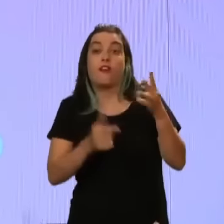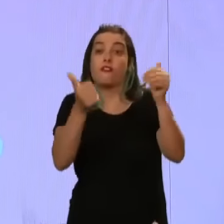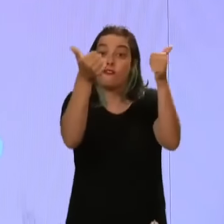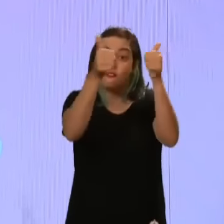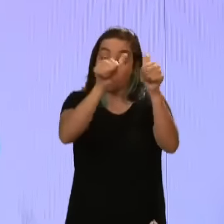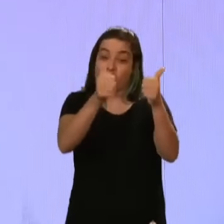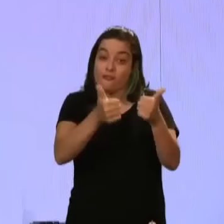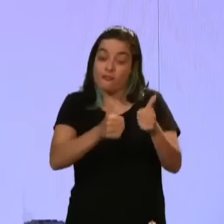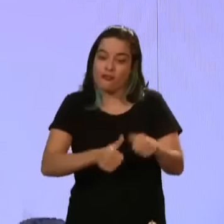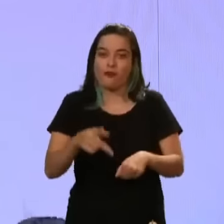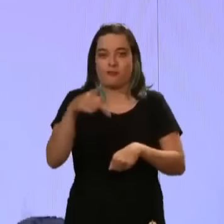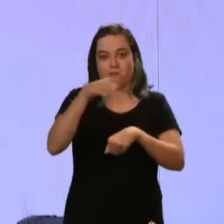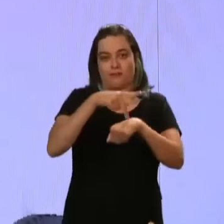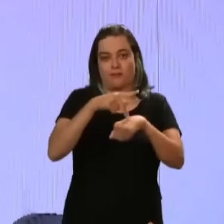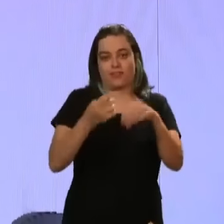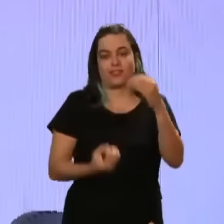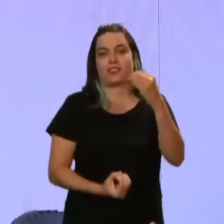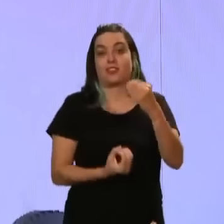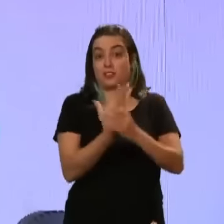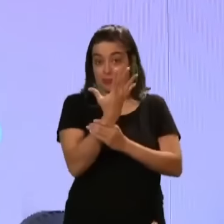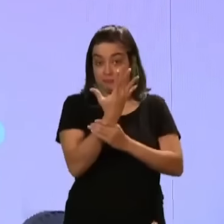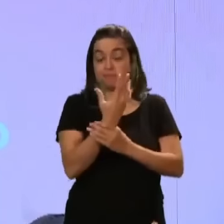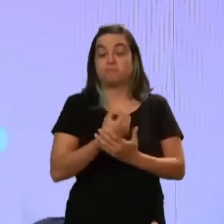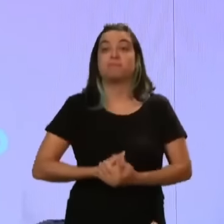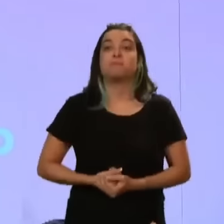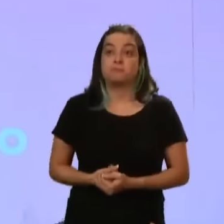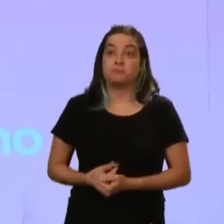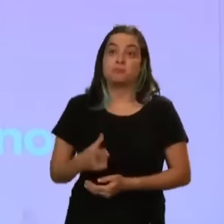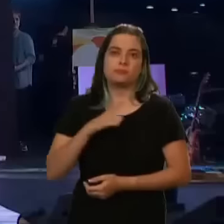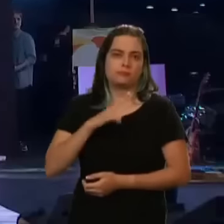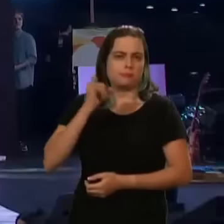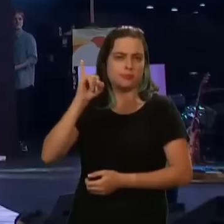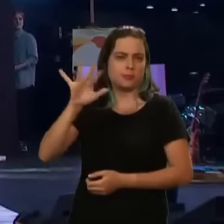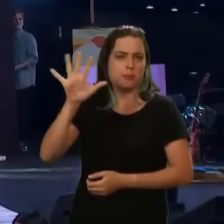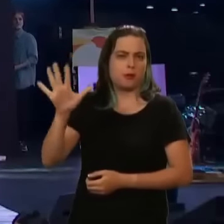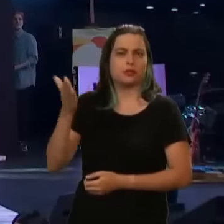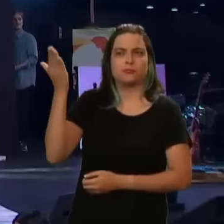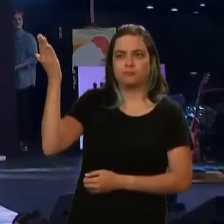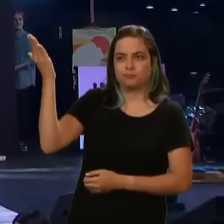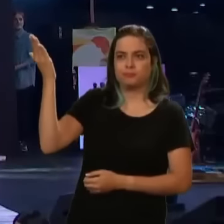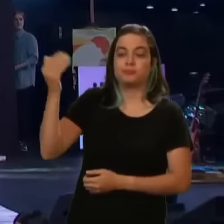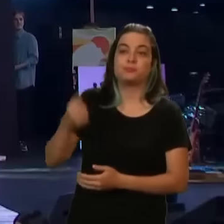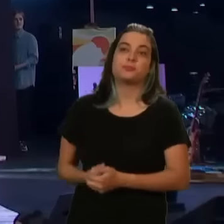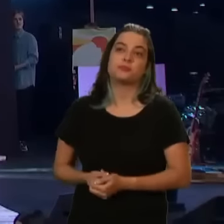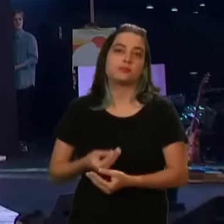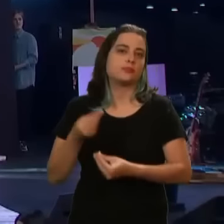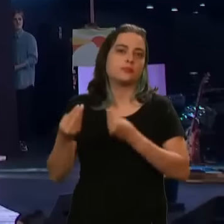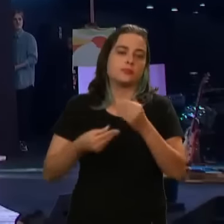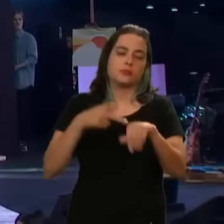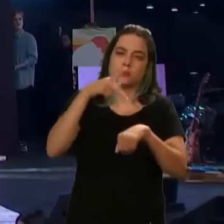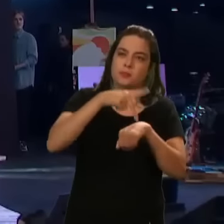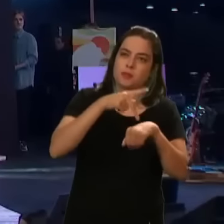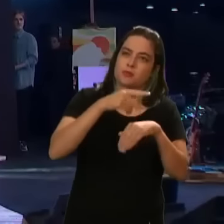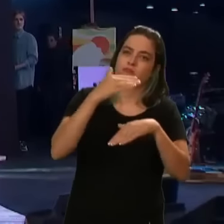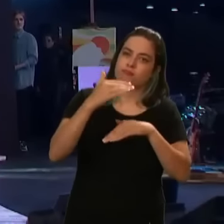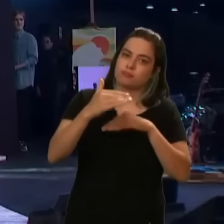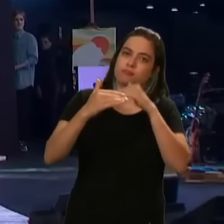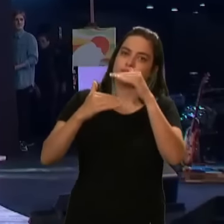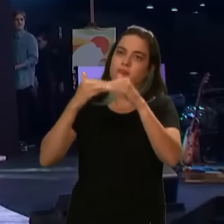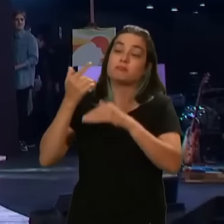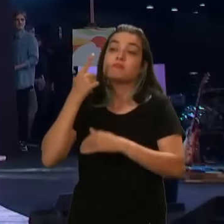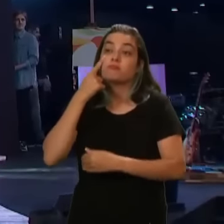as pedras surgem. Nós temos aqui uma ilustração, né, do ciclo aí das pedras.